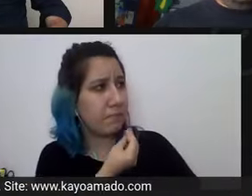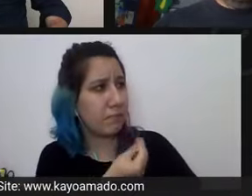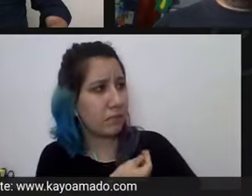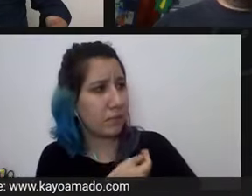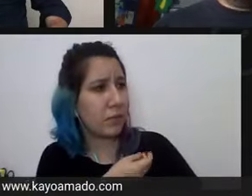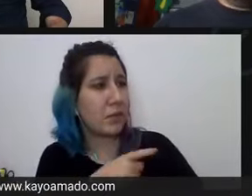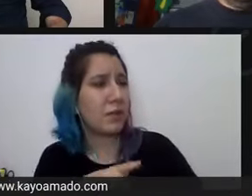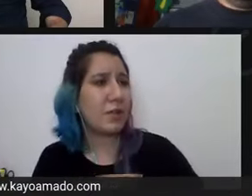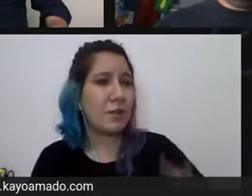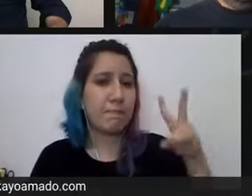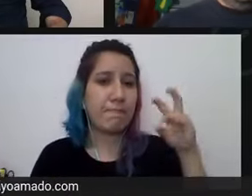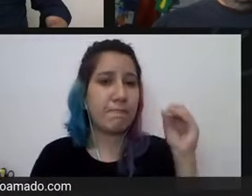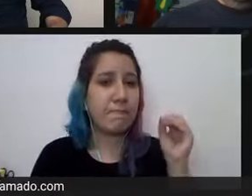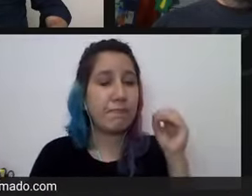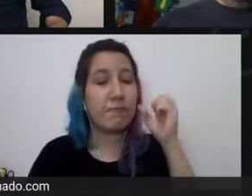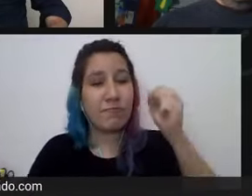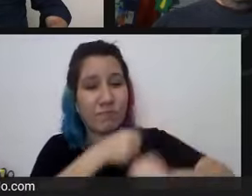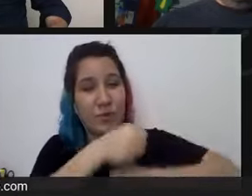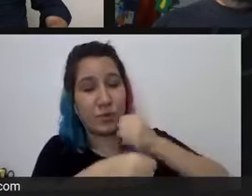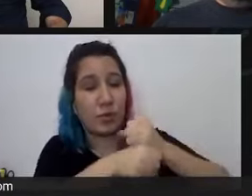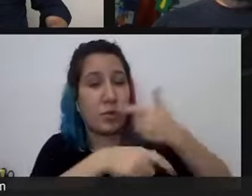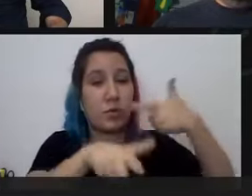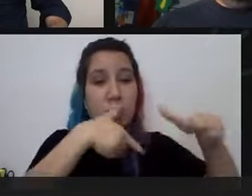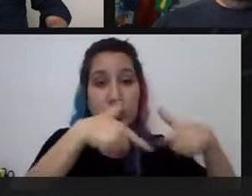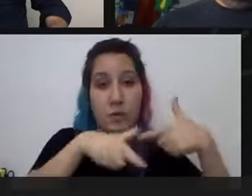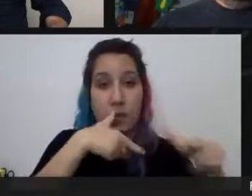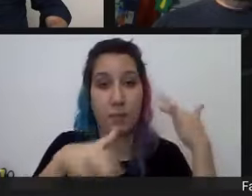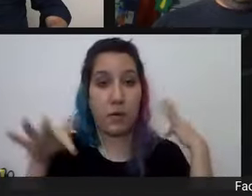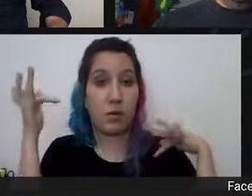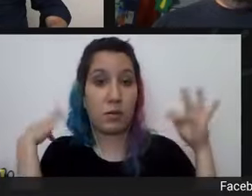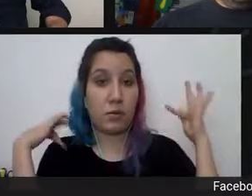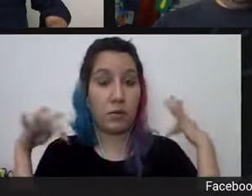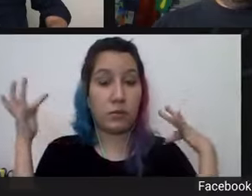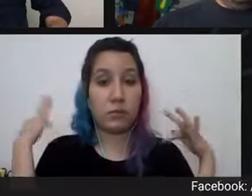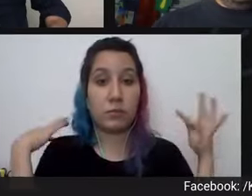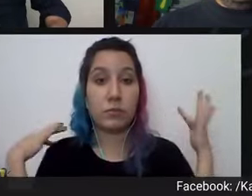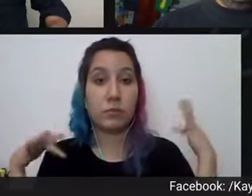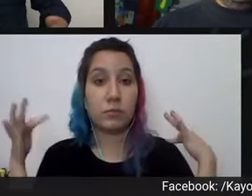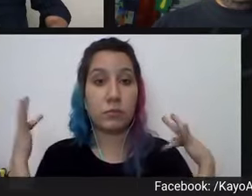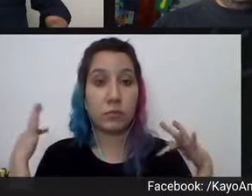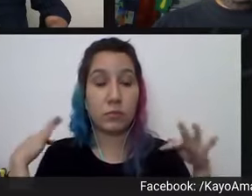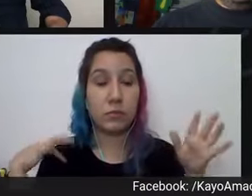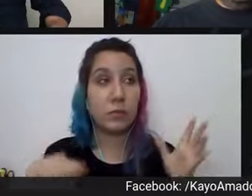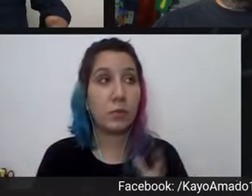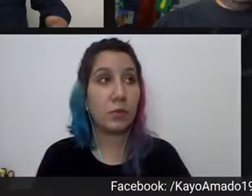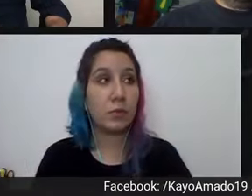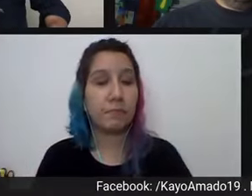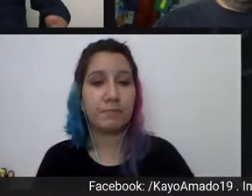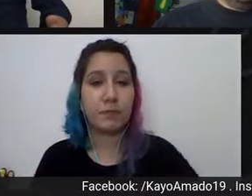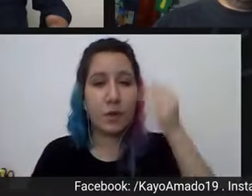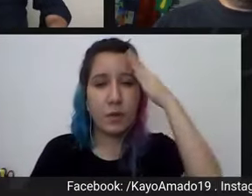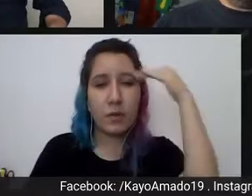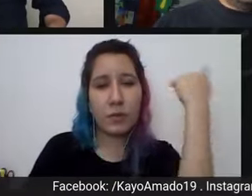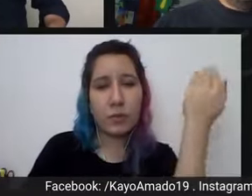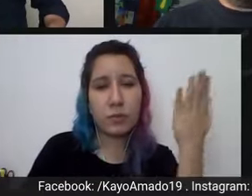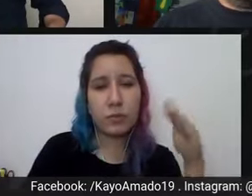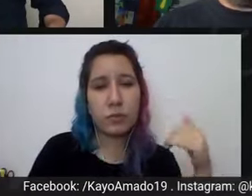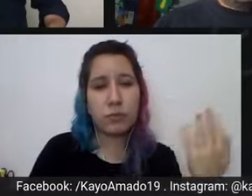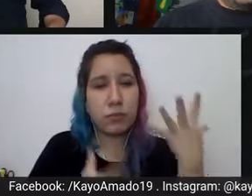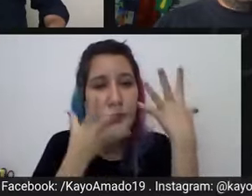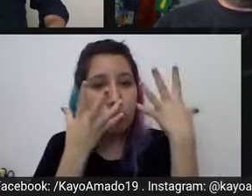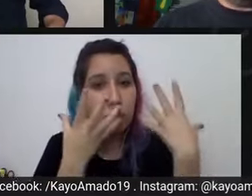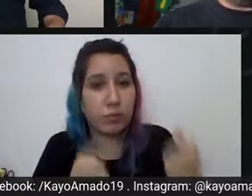venho trabalhando com turismo, nesses 20 anos aí tenho a honra de ter recebido alguns